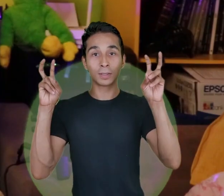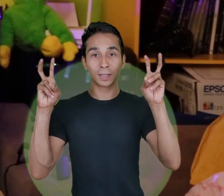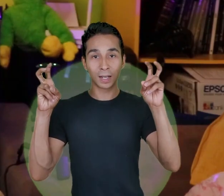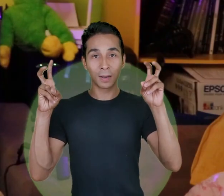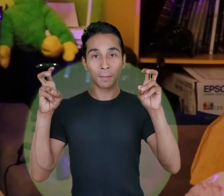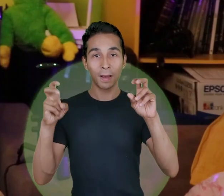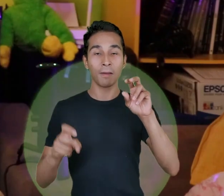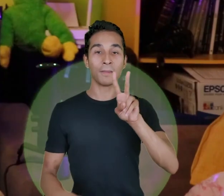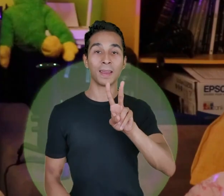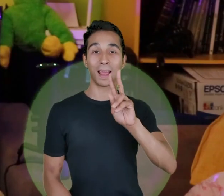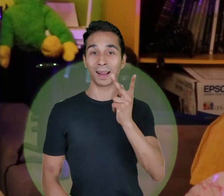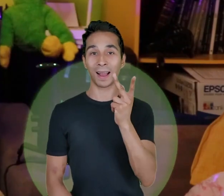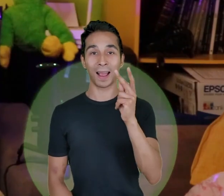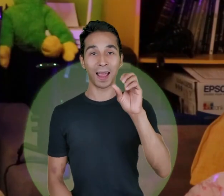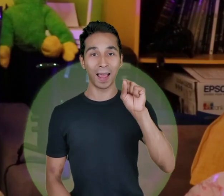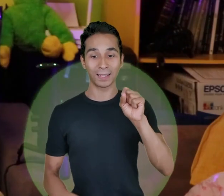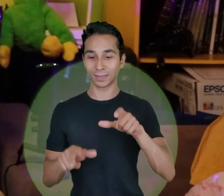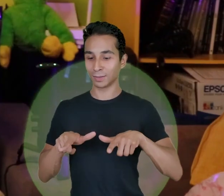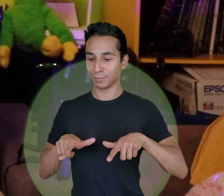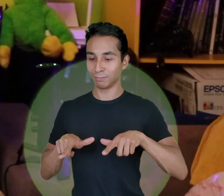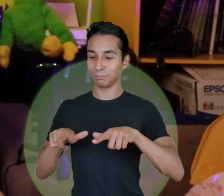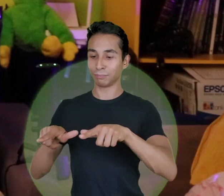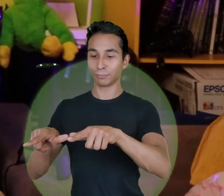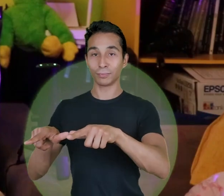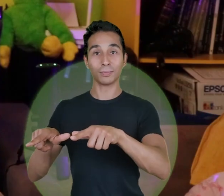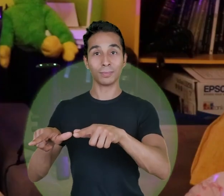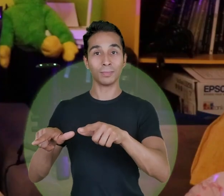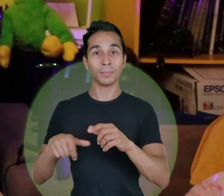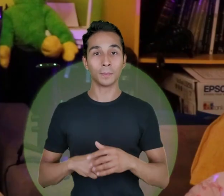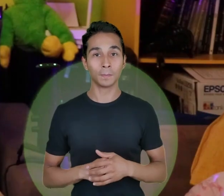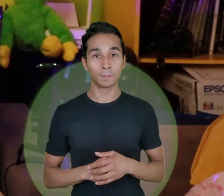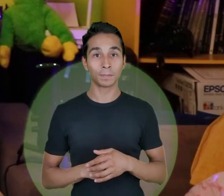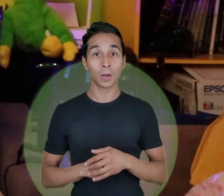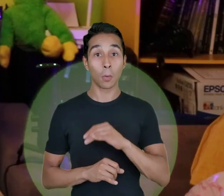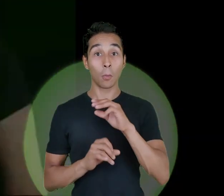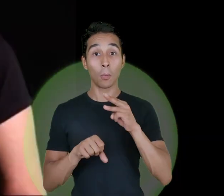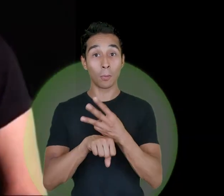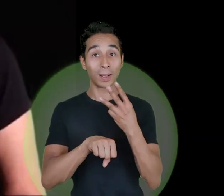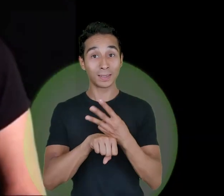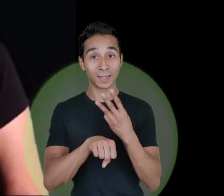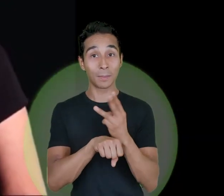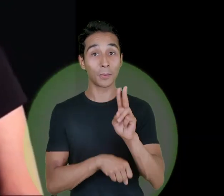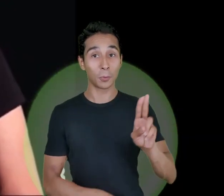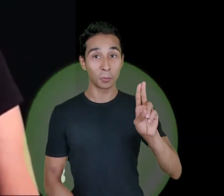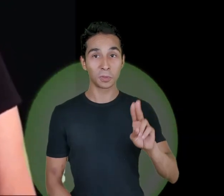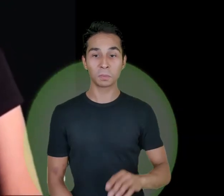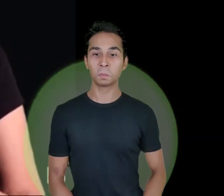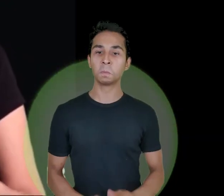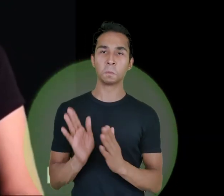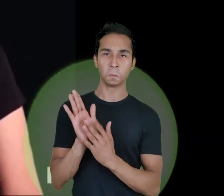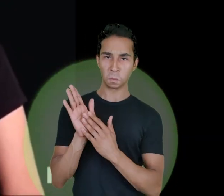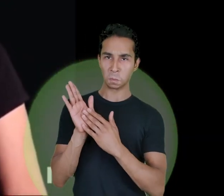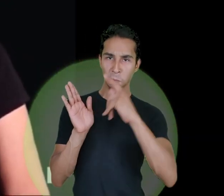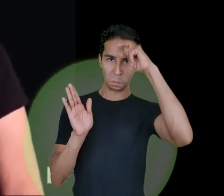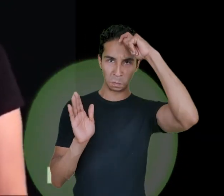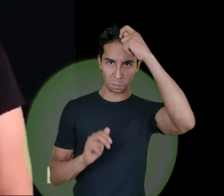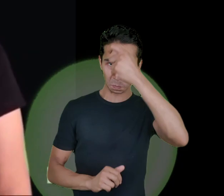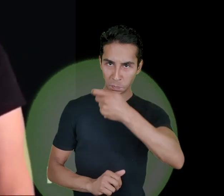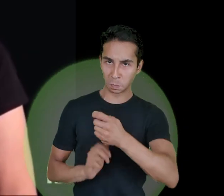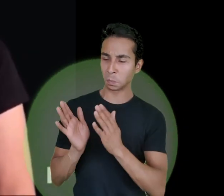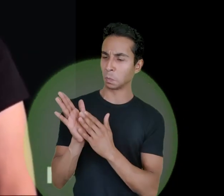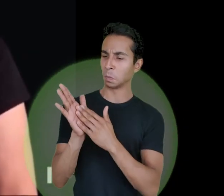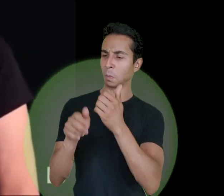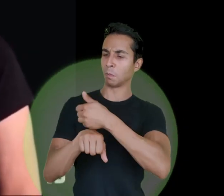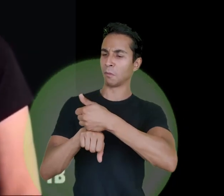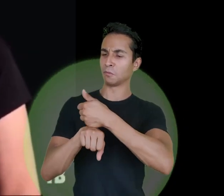através do WhatsApp, cara. Então a gente pega uma peça de teatro com contato com o público através do WhatsApp. Ah, que se tirar o chapéu, mas que